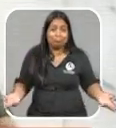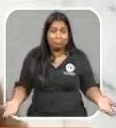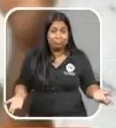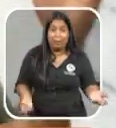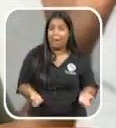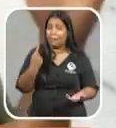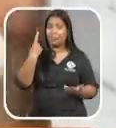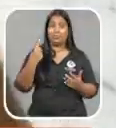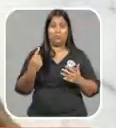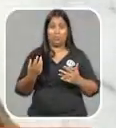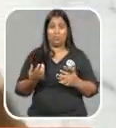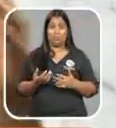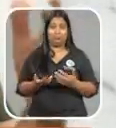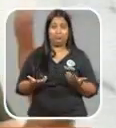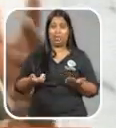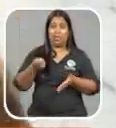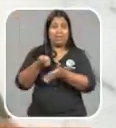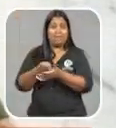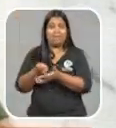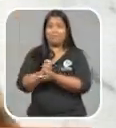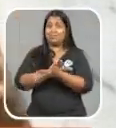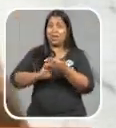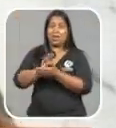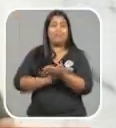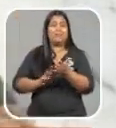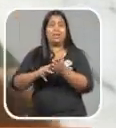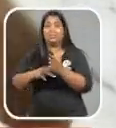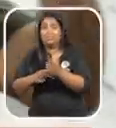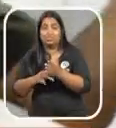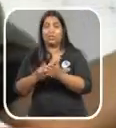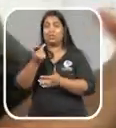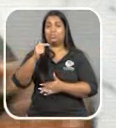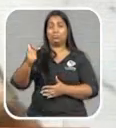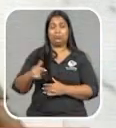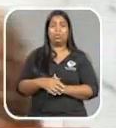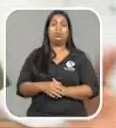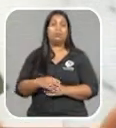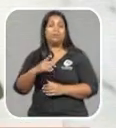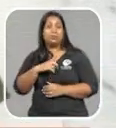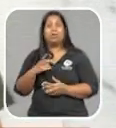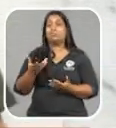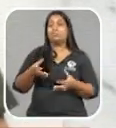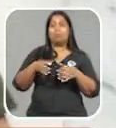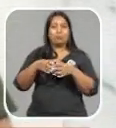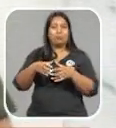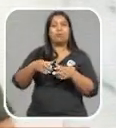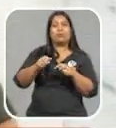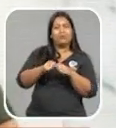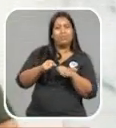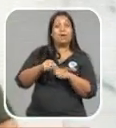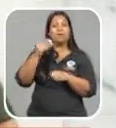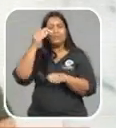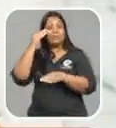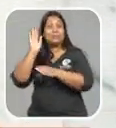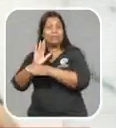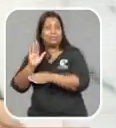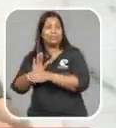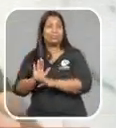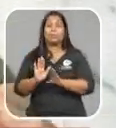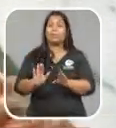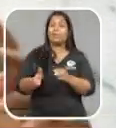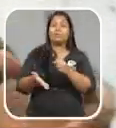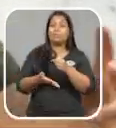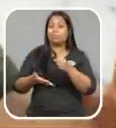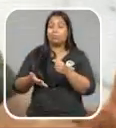sindicato. Ainda tem o SET aqui, que faz um trabalho, acompanha, tenta ajudar, mas eles têm uma base gigante, não consegue dar... Então,